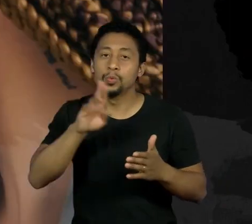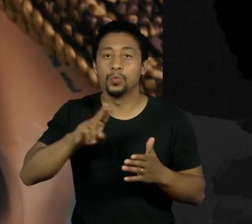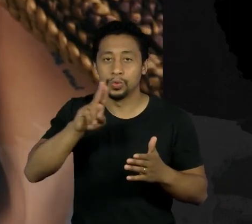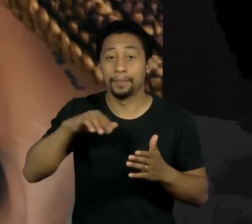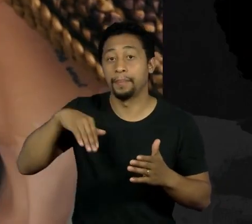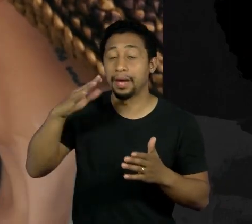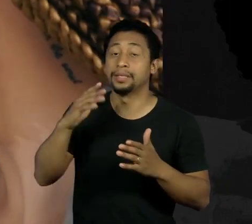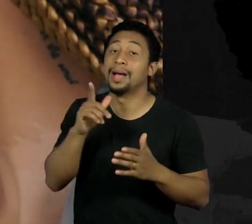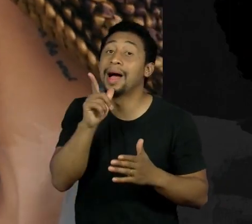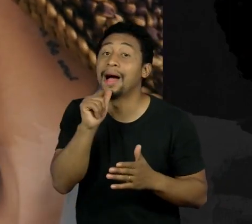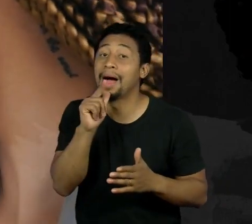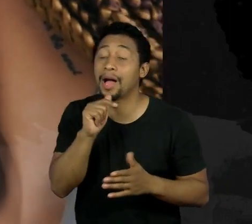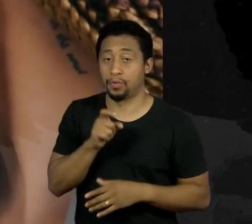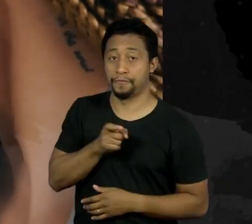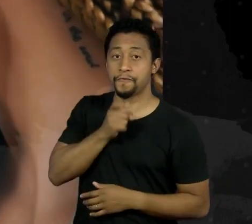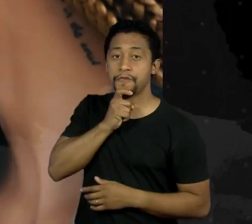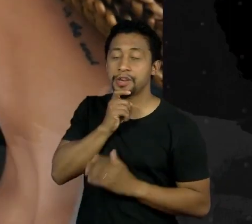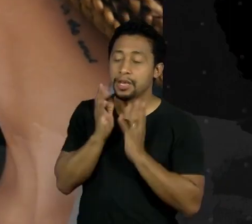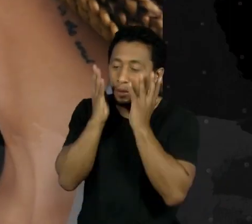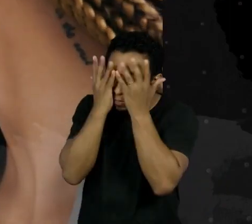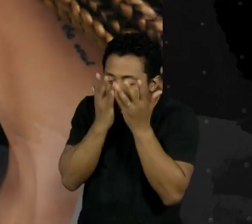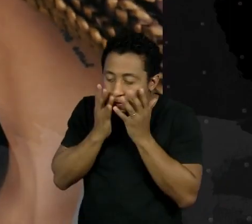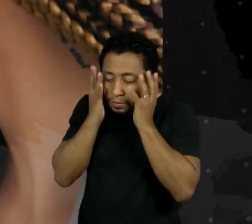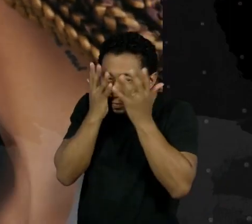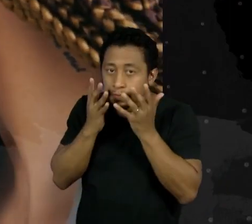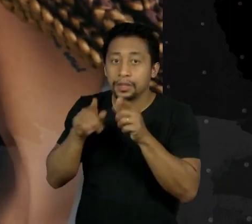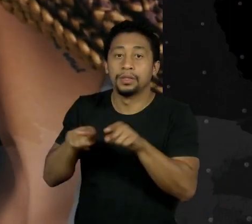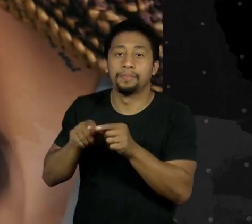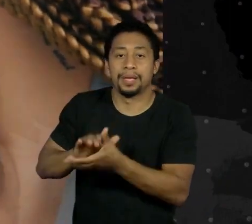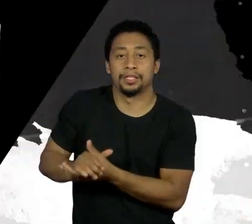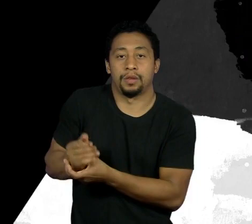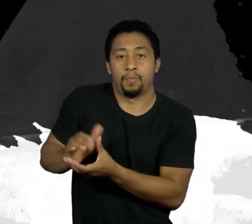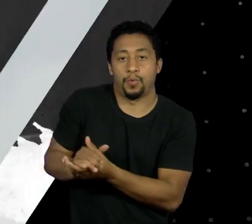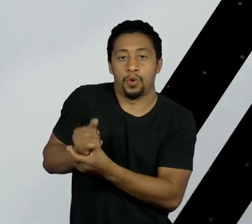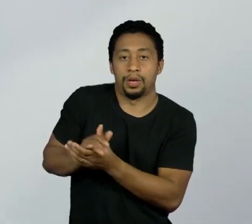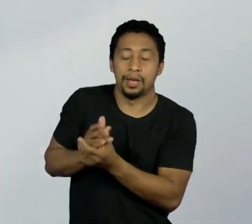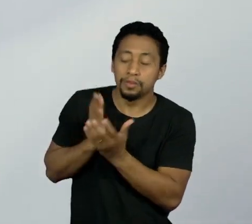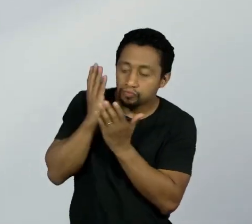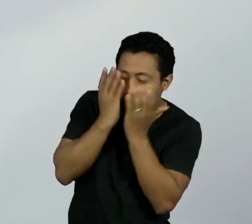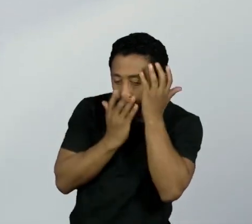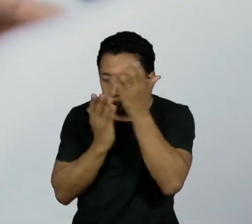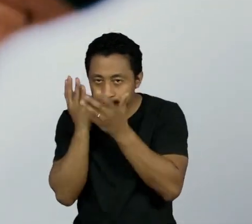fria, né? E um sabonete adequado para controle de oleosidade.